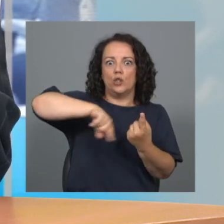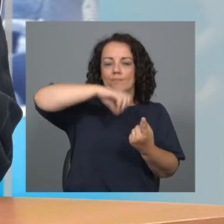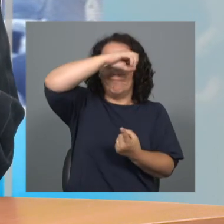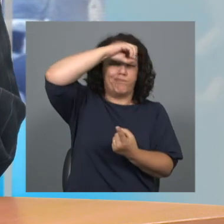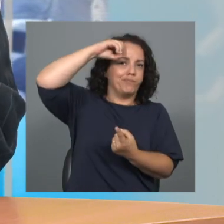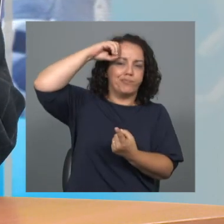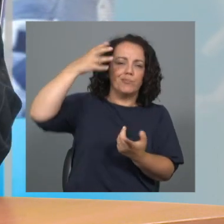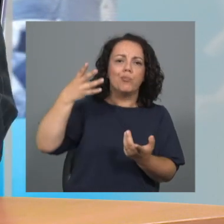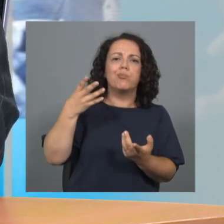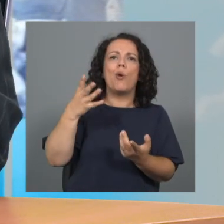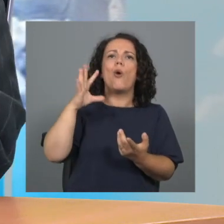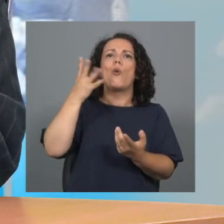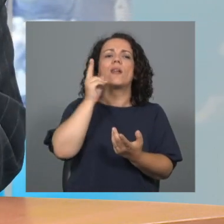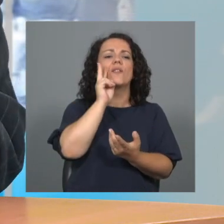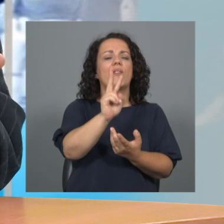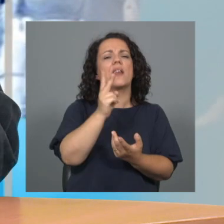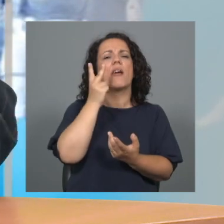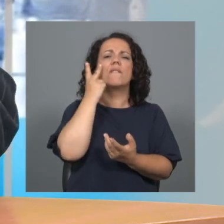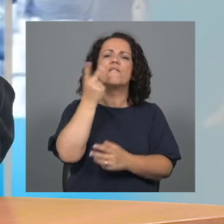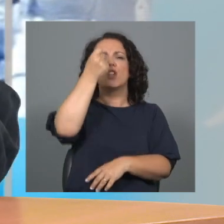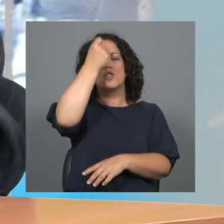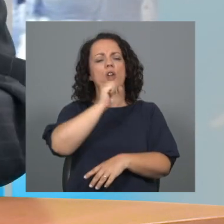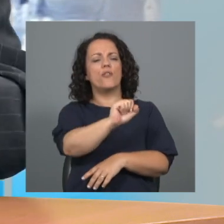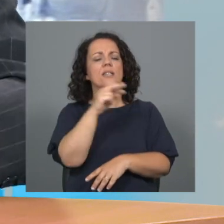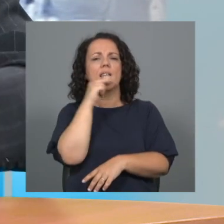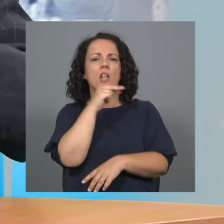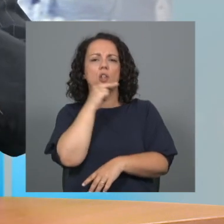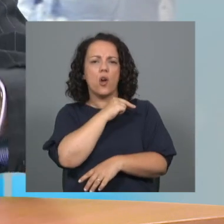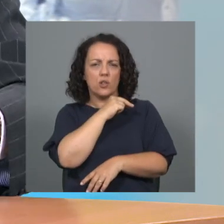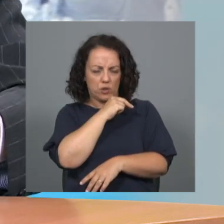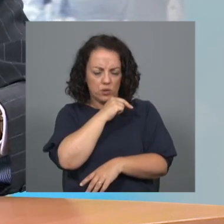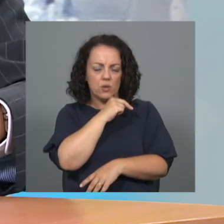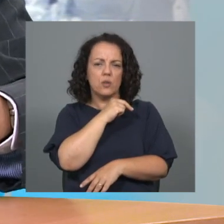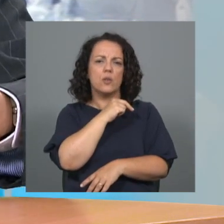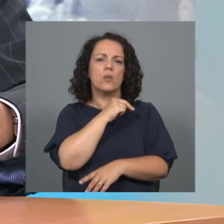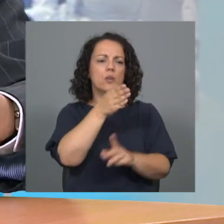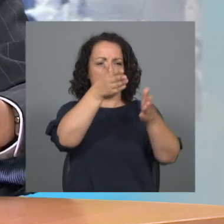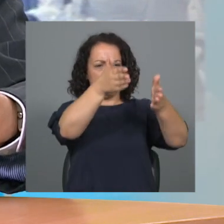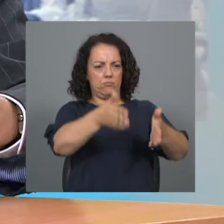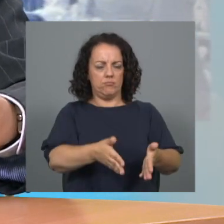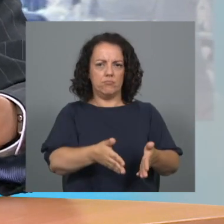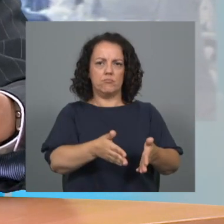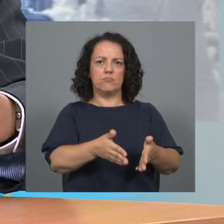nós vamos ver a vida de Santo António, e principalmente aquilo que o grande